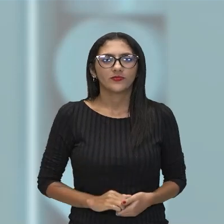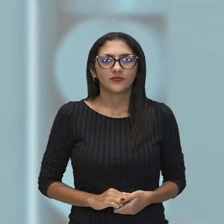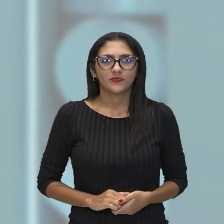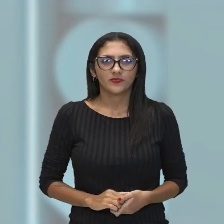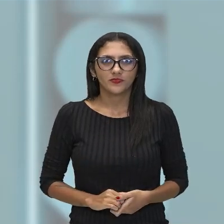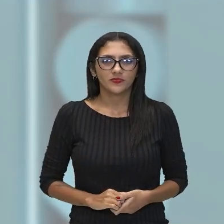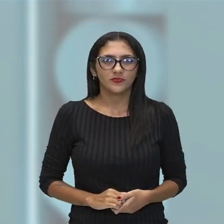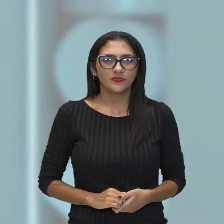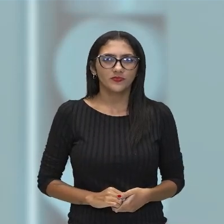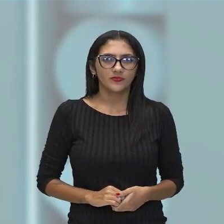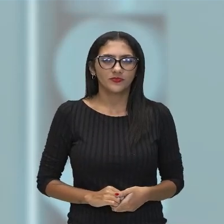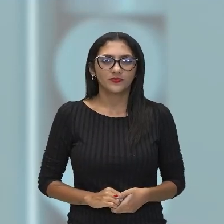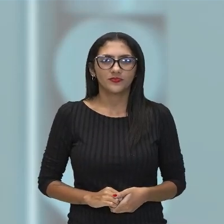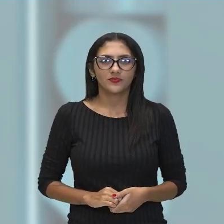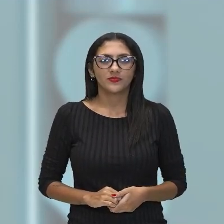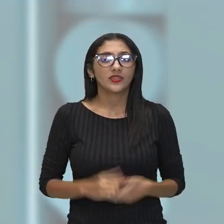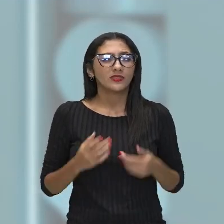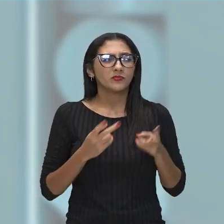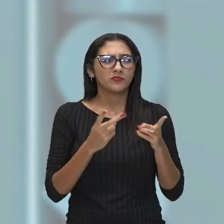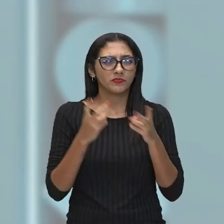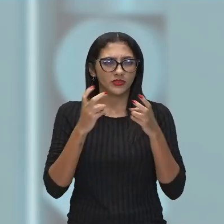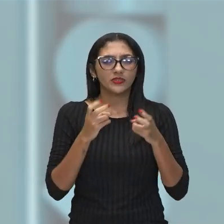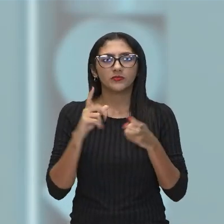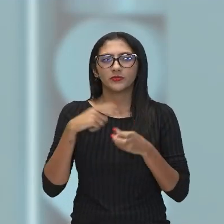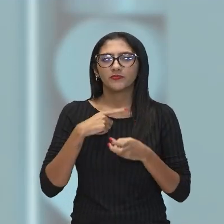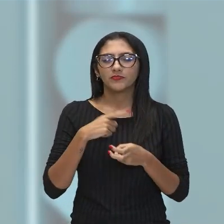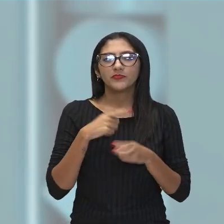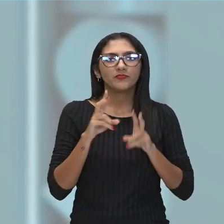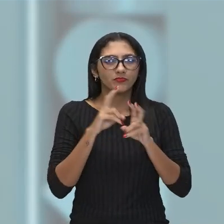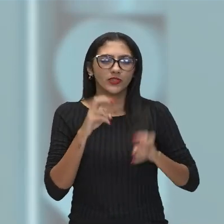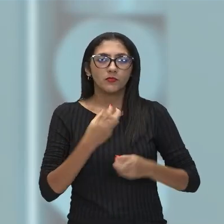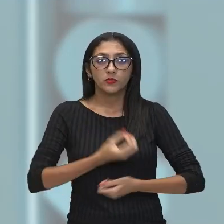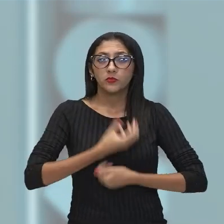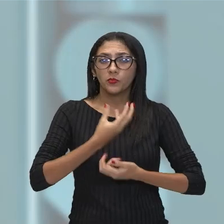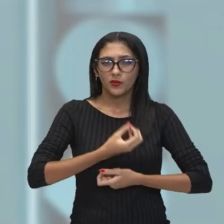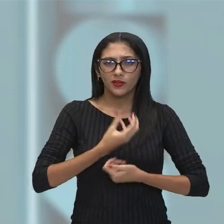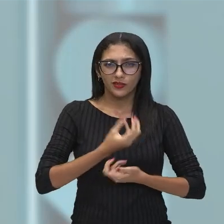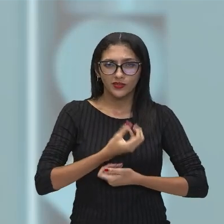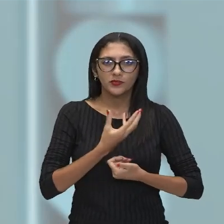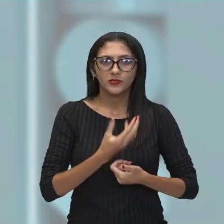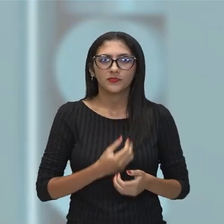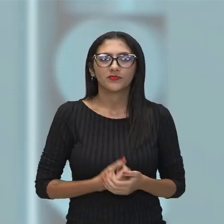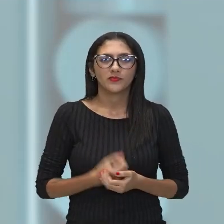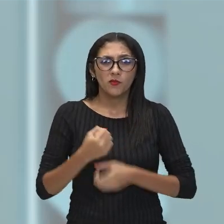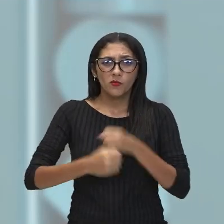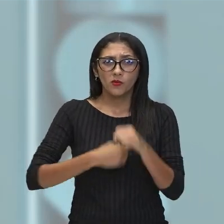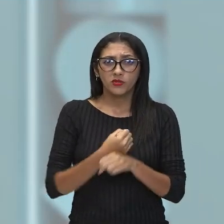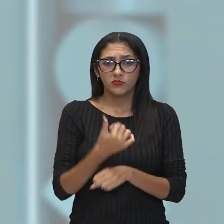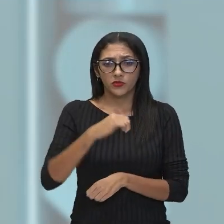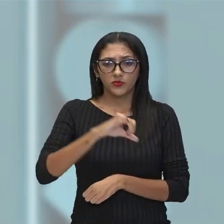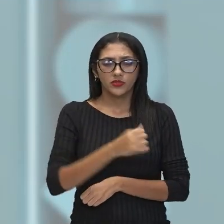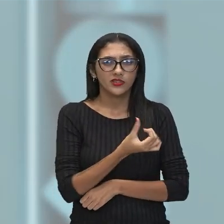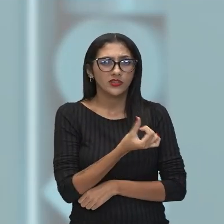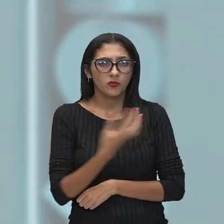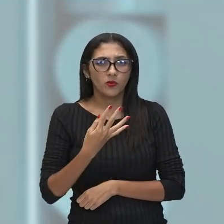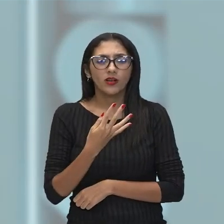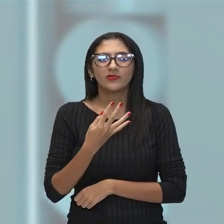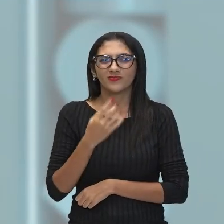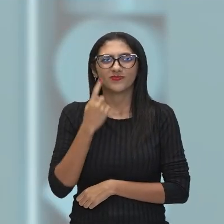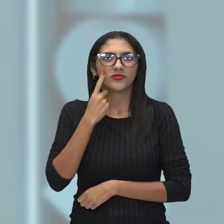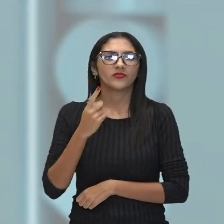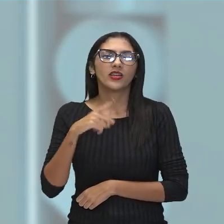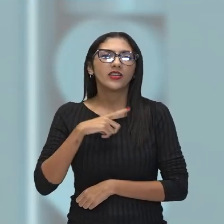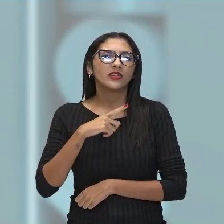que o nosso poema, nós temos aí agosto de 1964, ano exatamente em que nós tivemos o